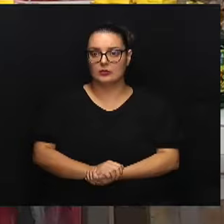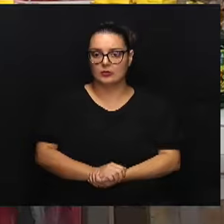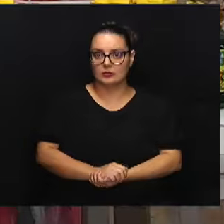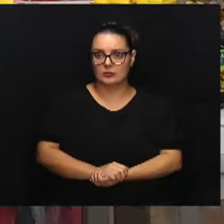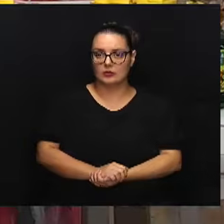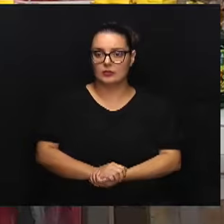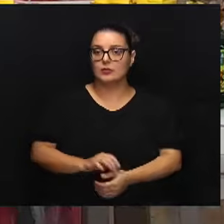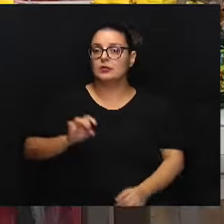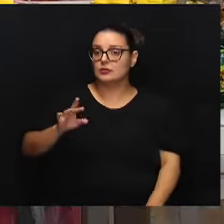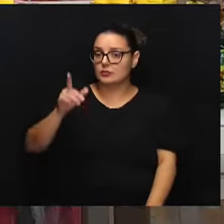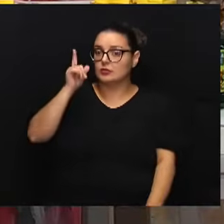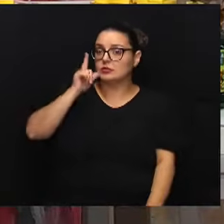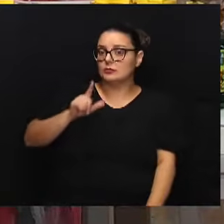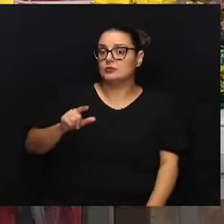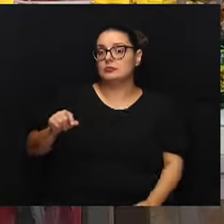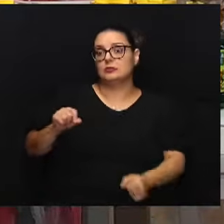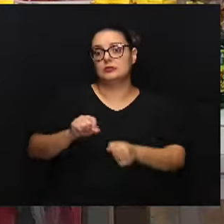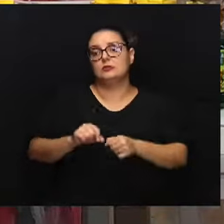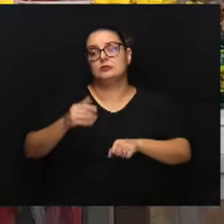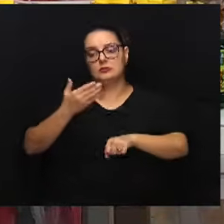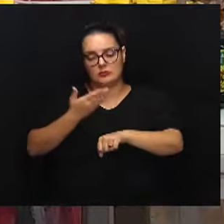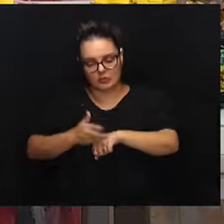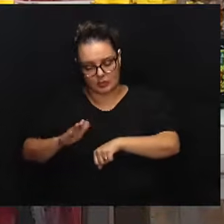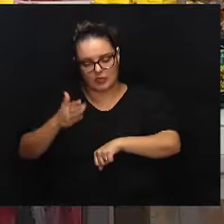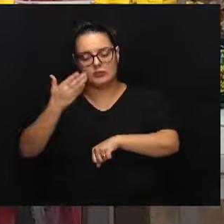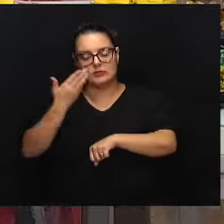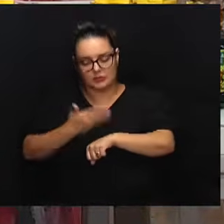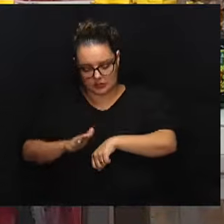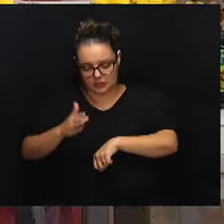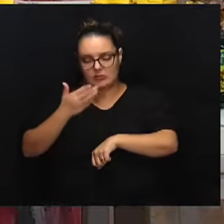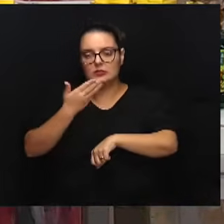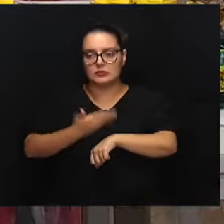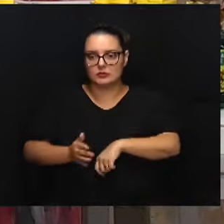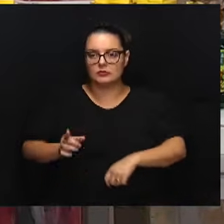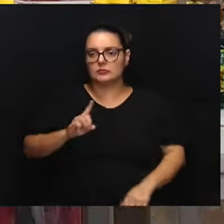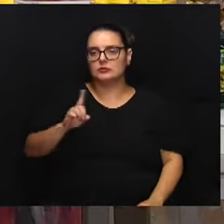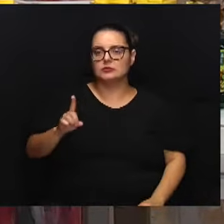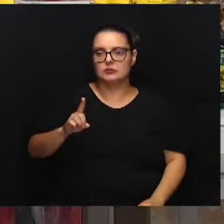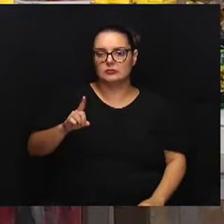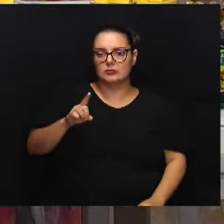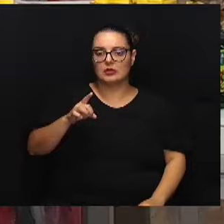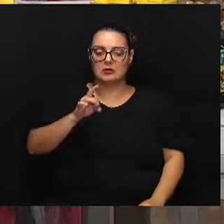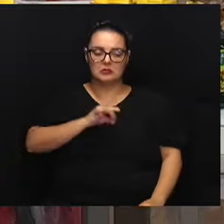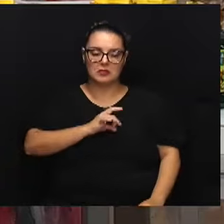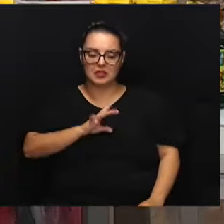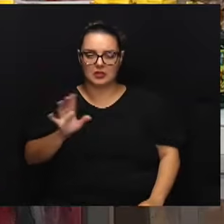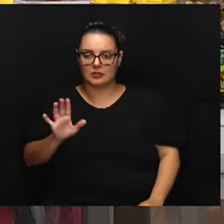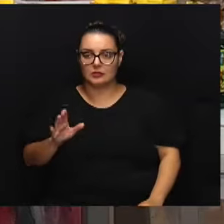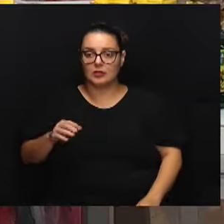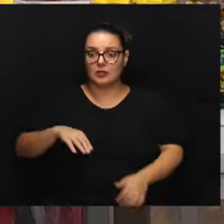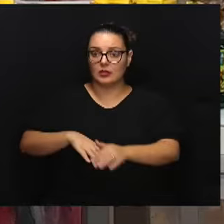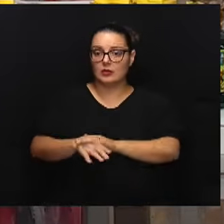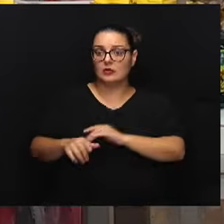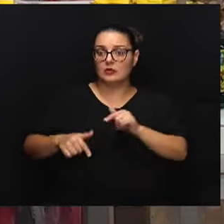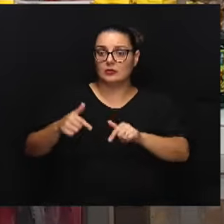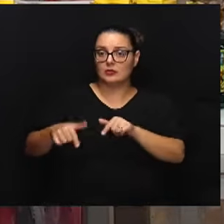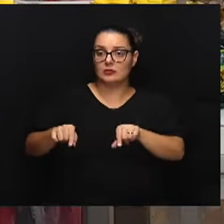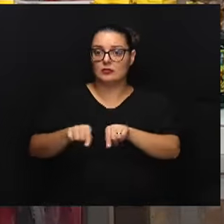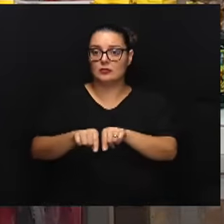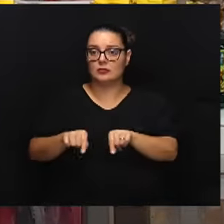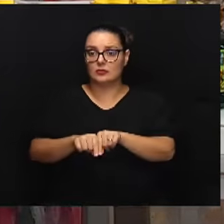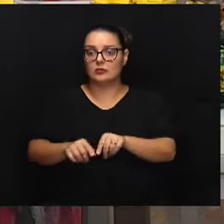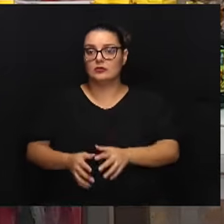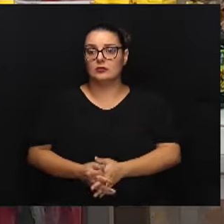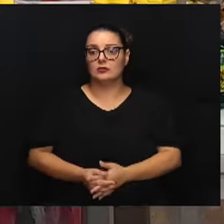vai conseguir fazer se você treinar bastante, assim, você, sabe, não ficar com o pé atrás. Eu costumo muito trabalhar com